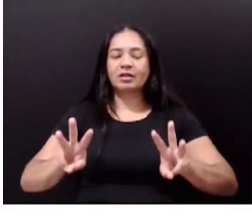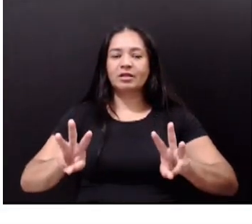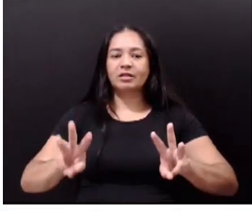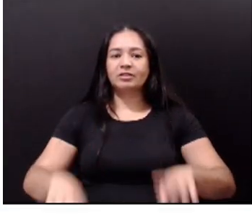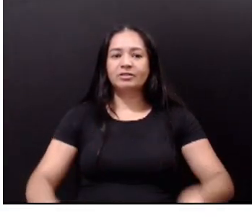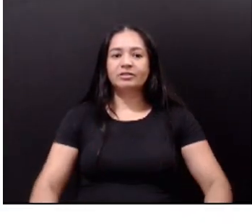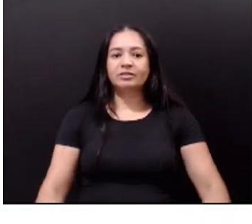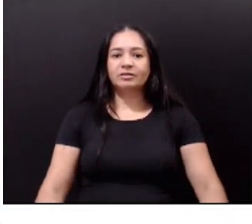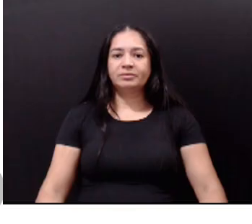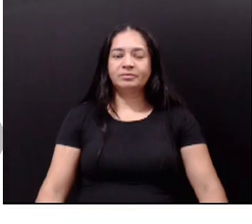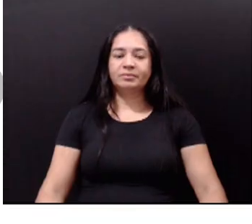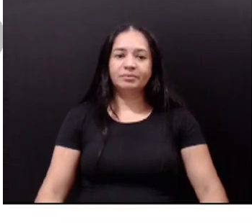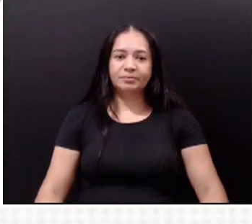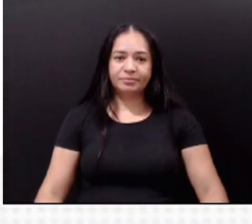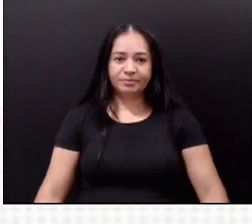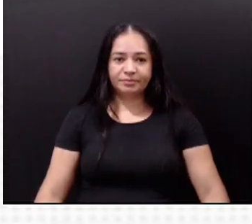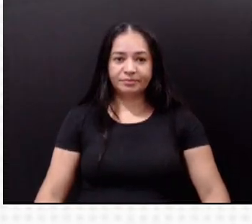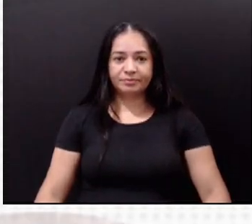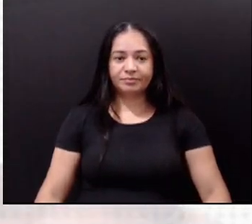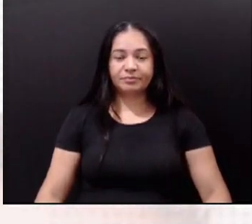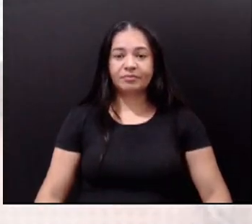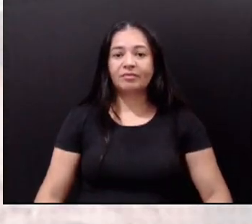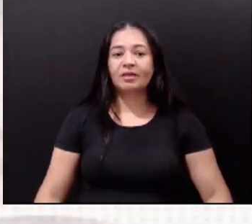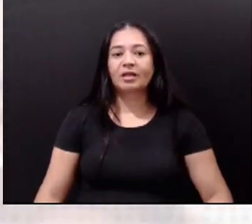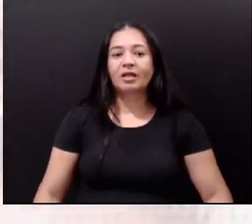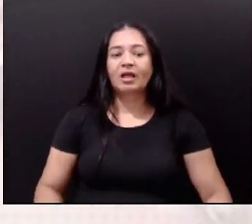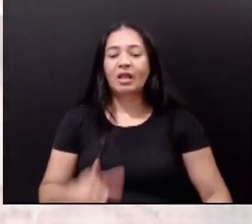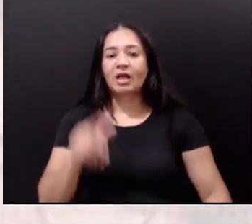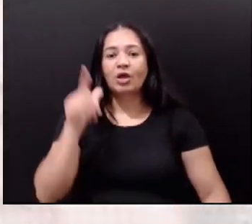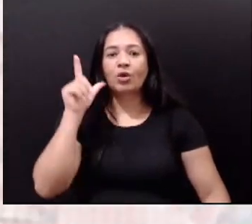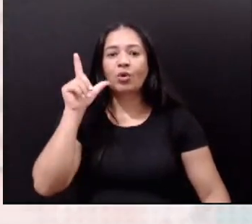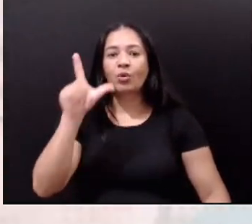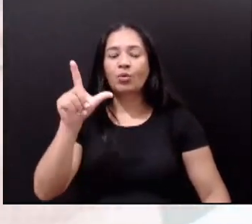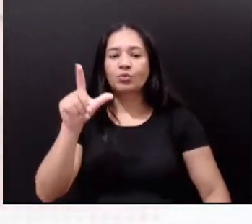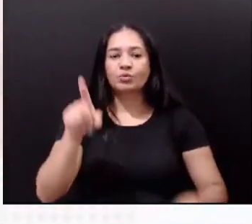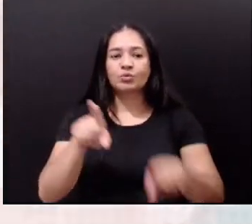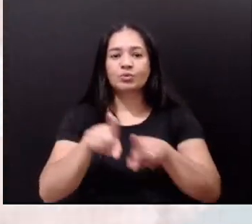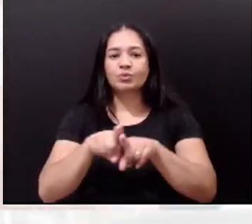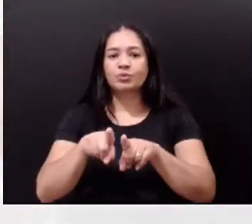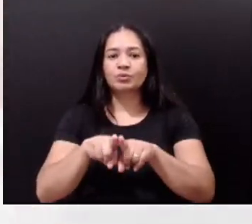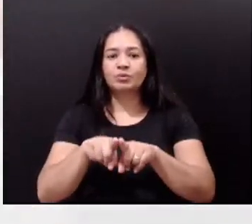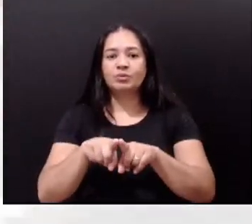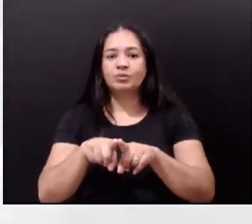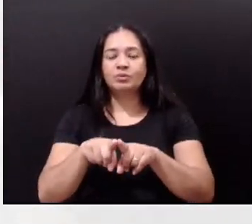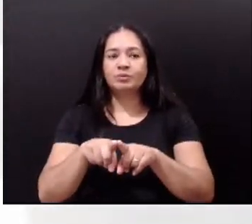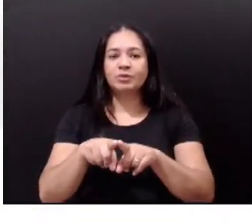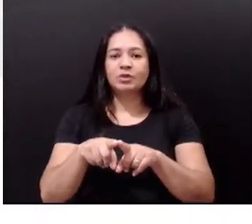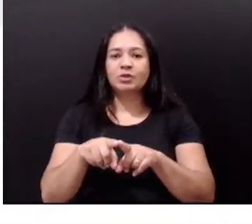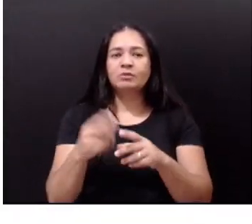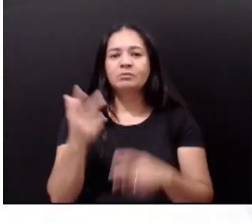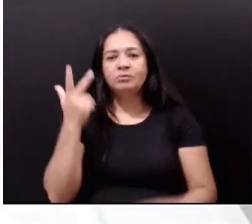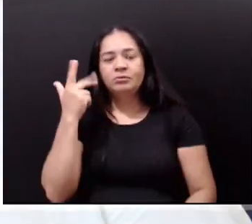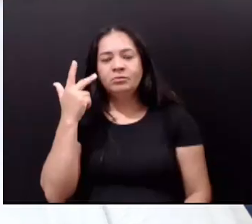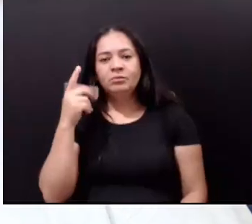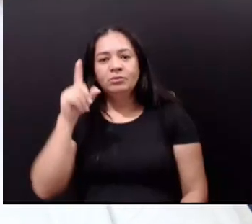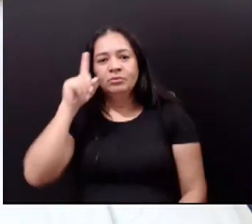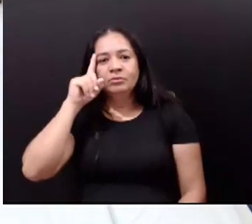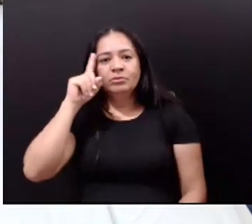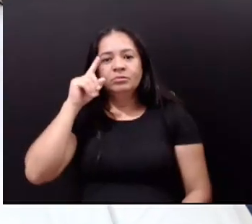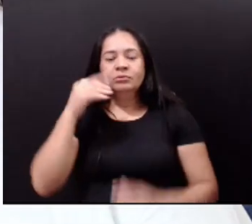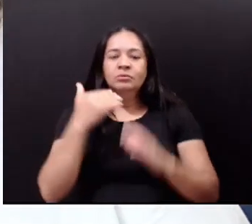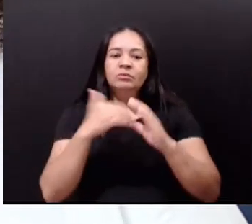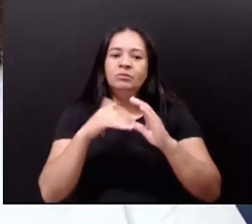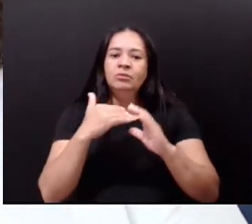www.seta.com.br. Lá a gente consegue também a gente posta normalmente diariamente as nossas